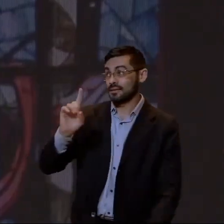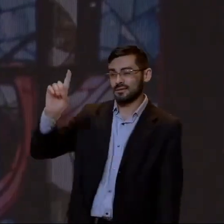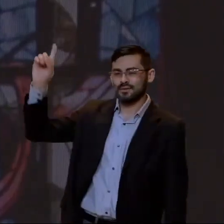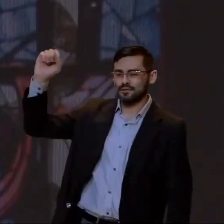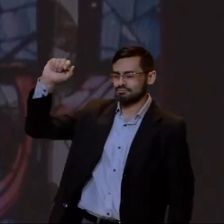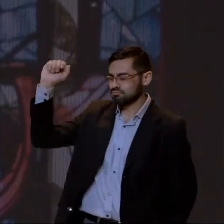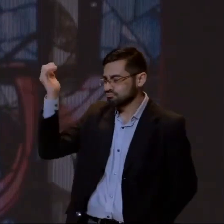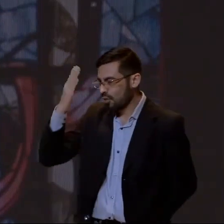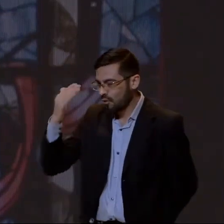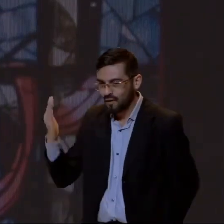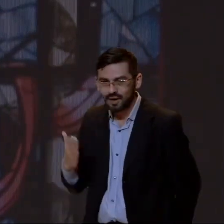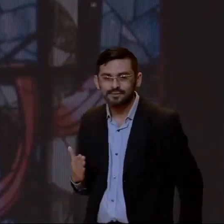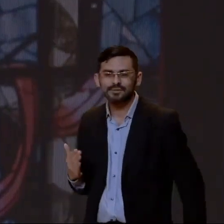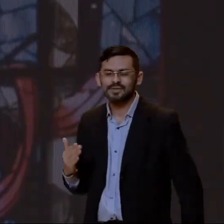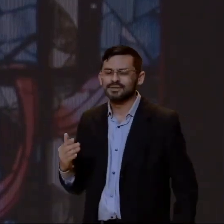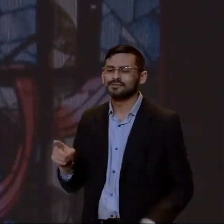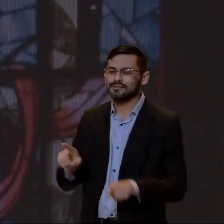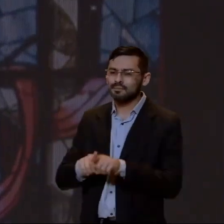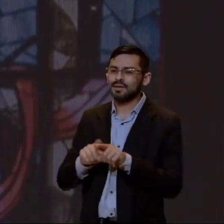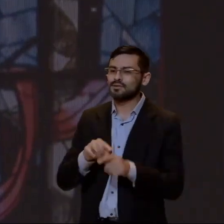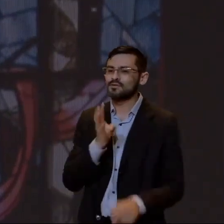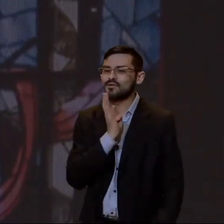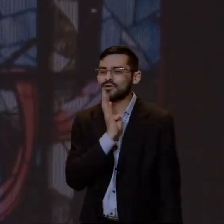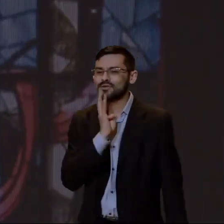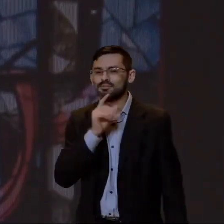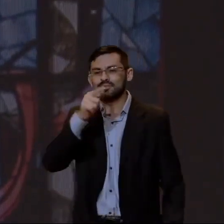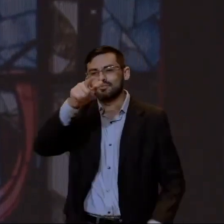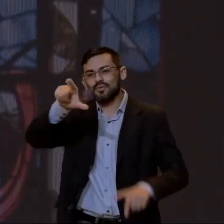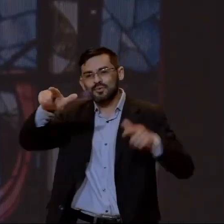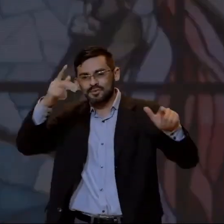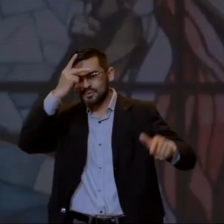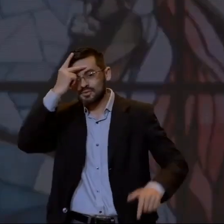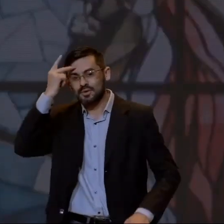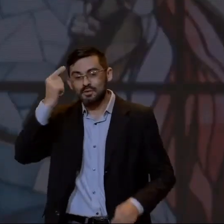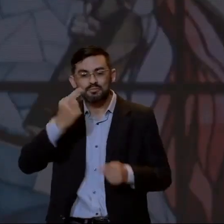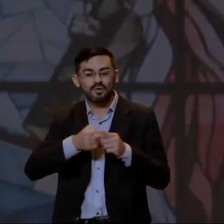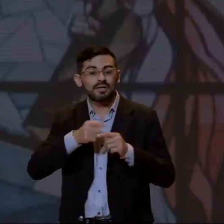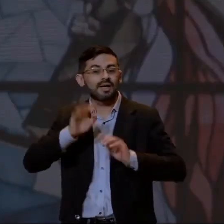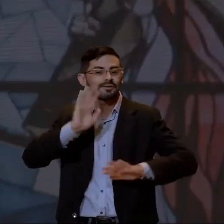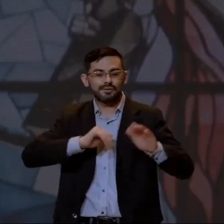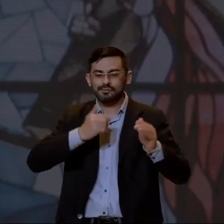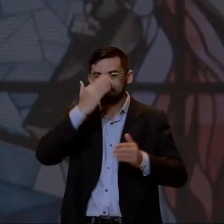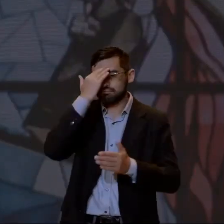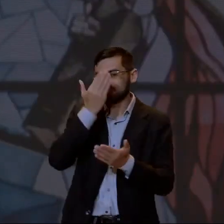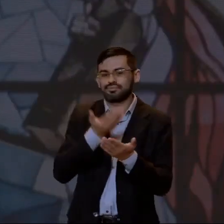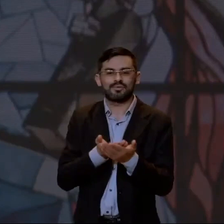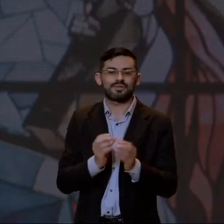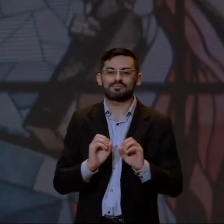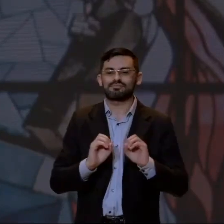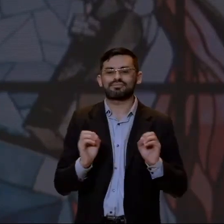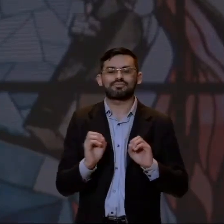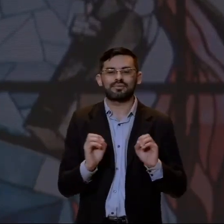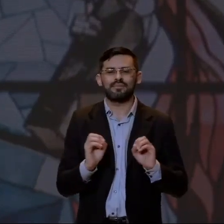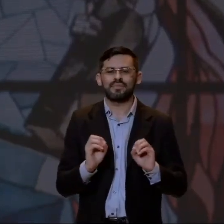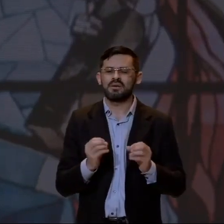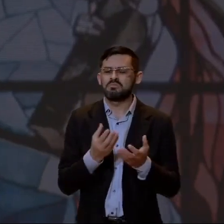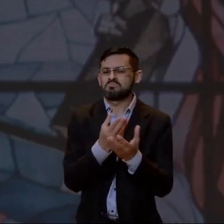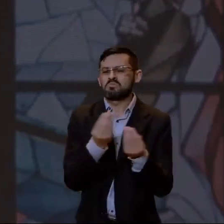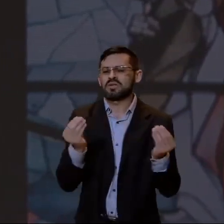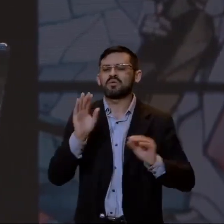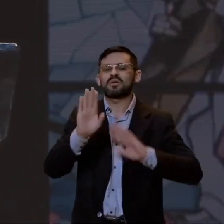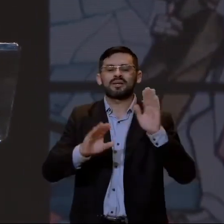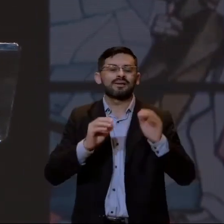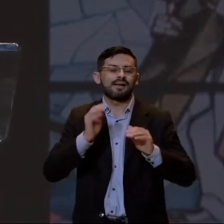seja honrado e conhecido por causa da nossa incredulidade. Tantas vezes não experimentamos